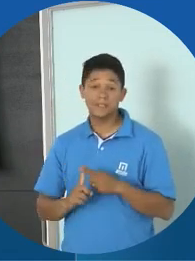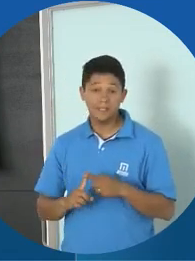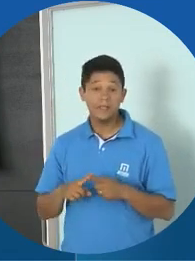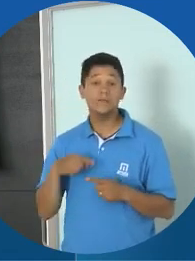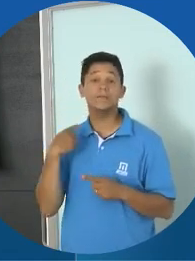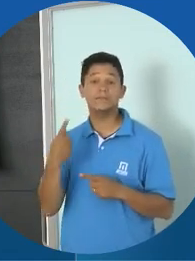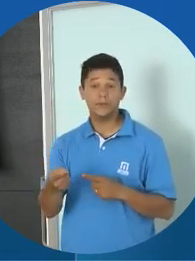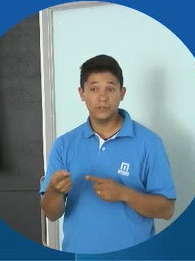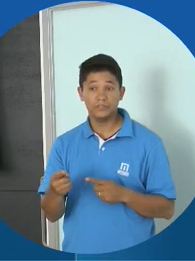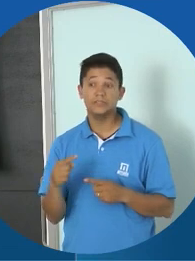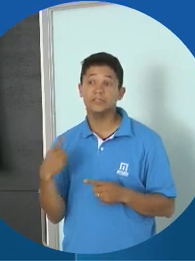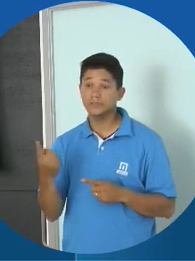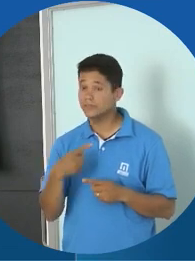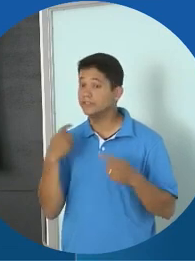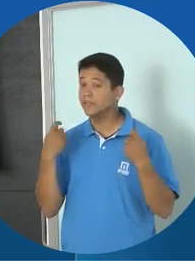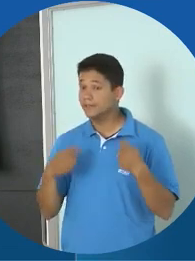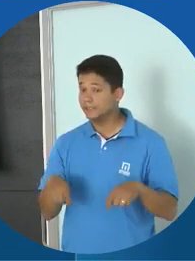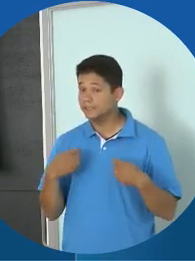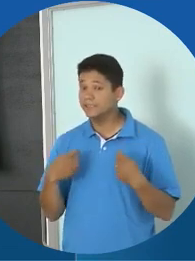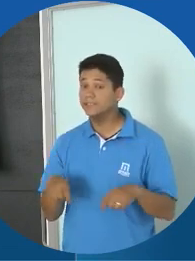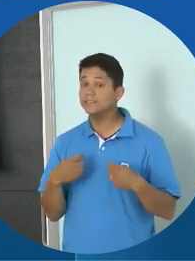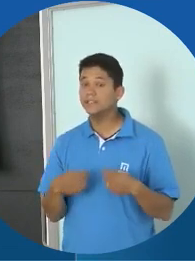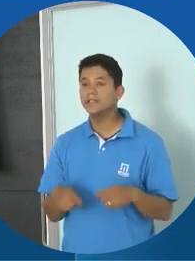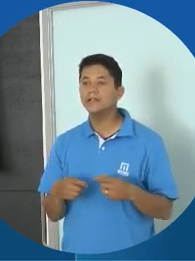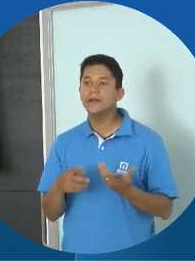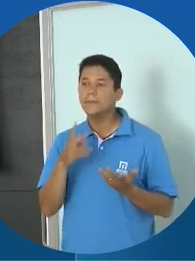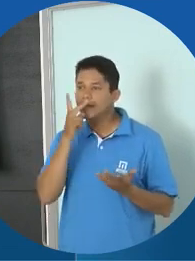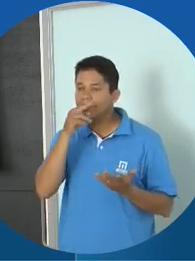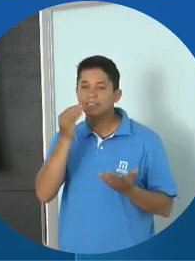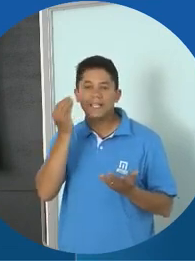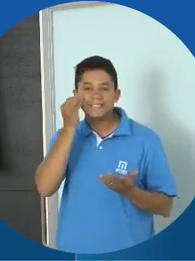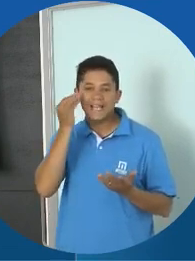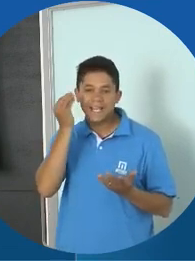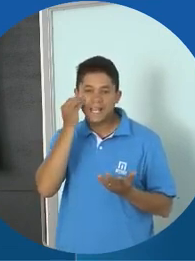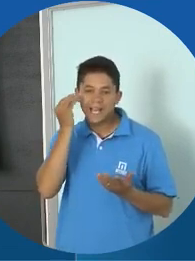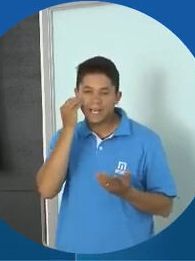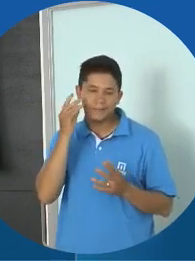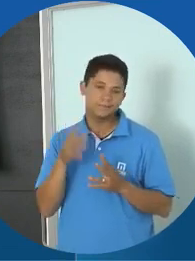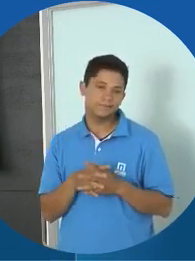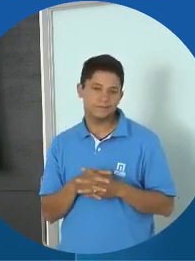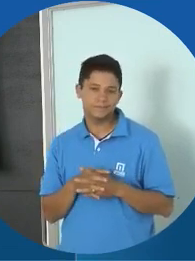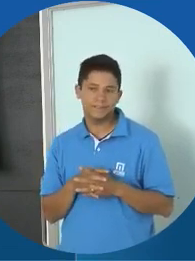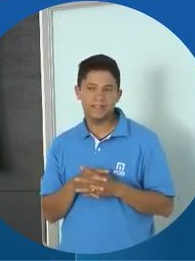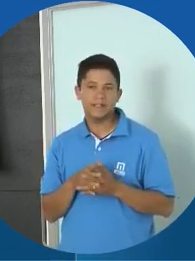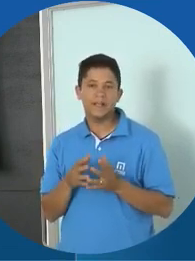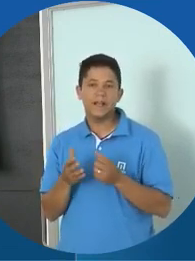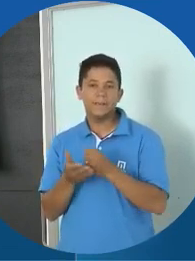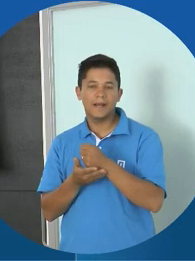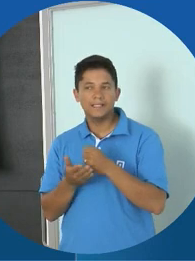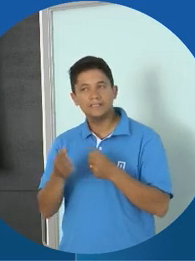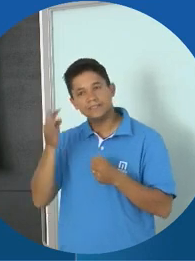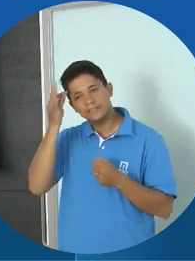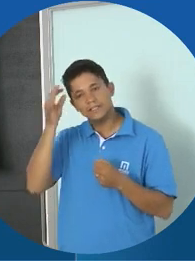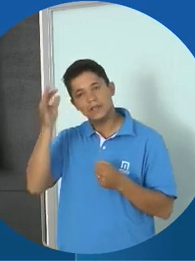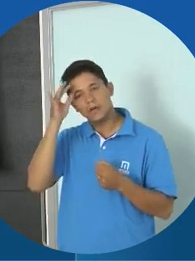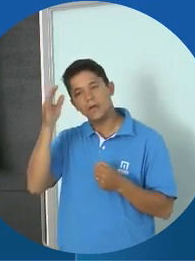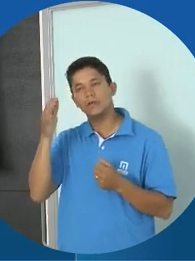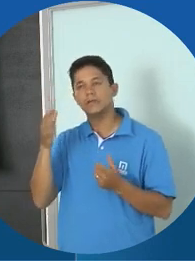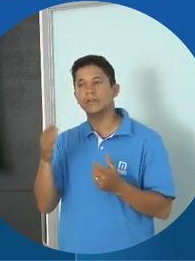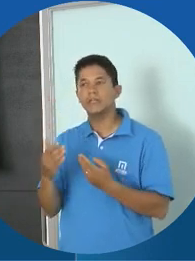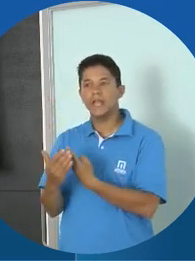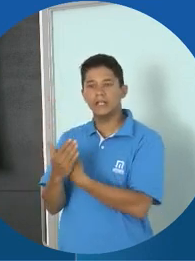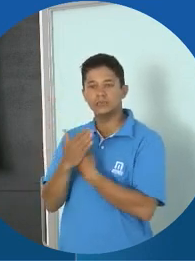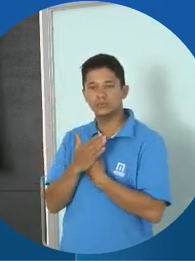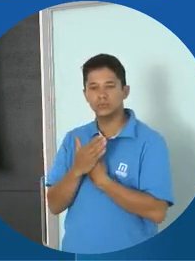gente precisa realmente começar a ensaiar, para a gente ter uma base teórica para nortear os projetos